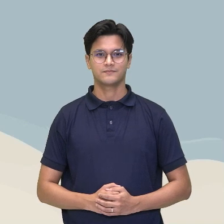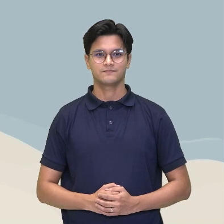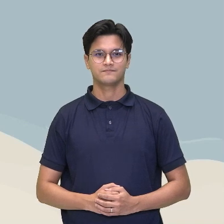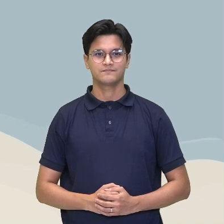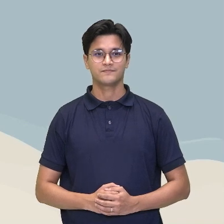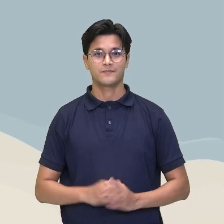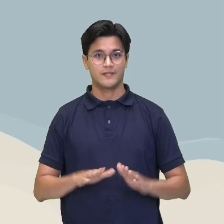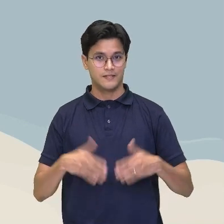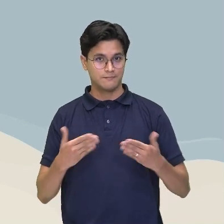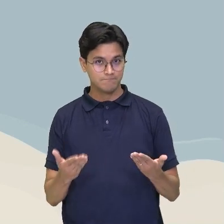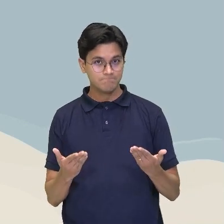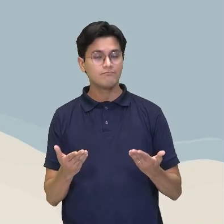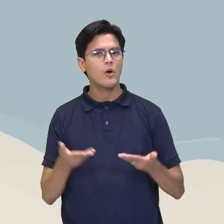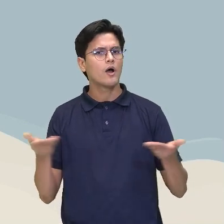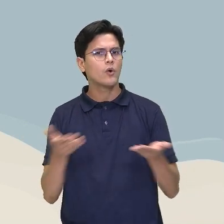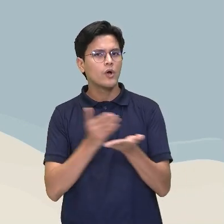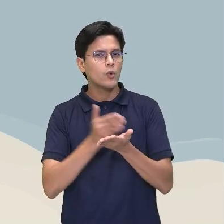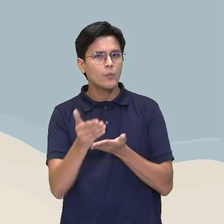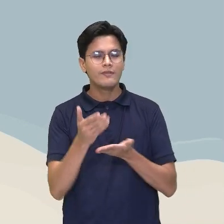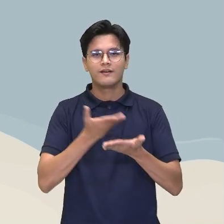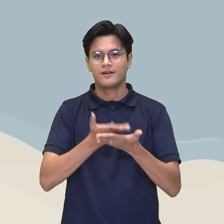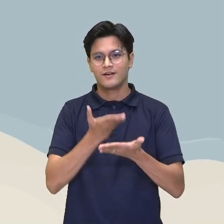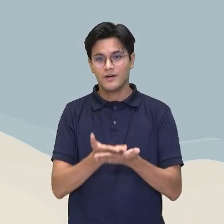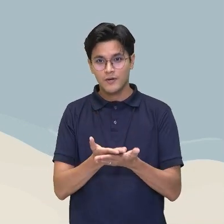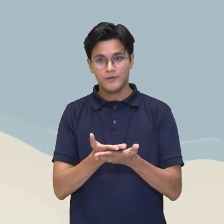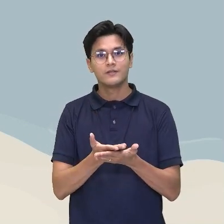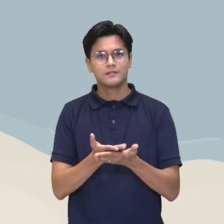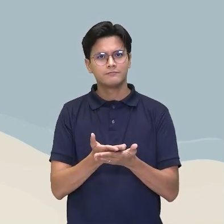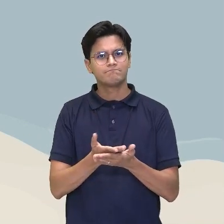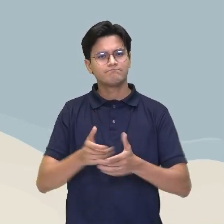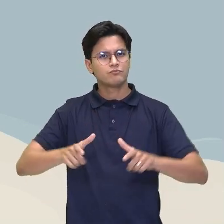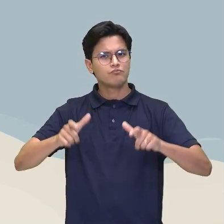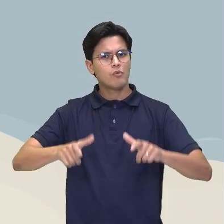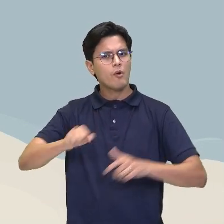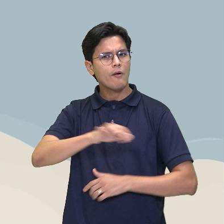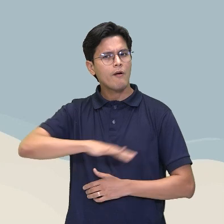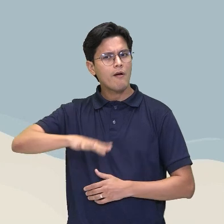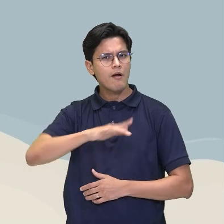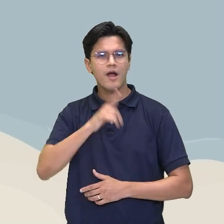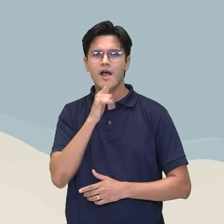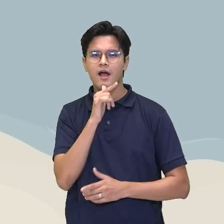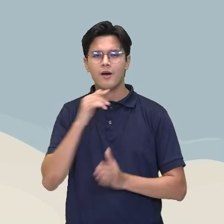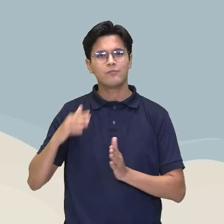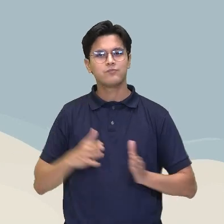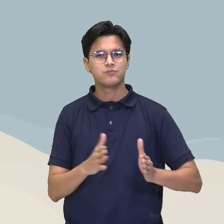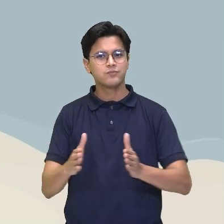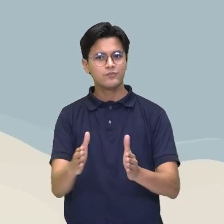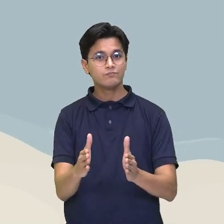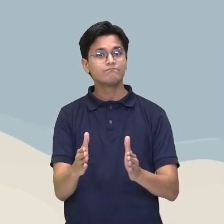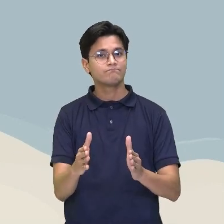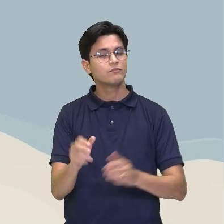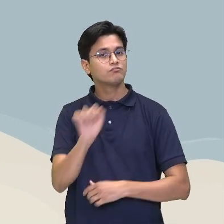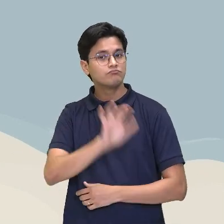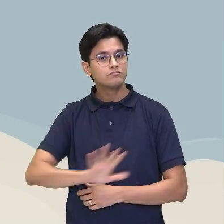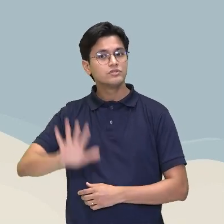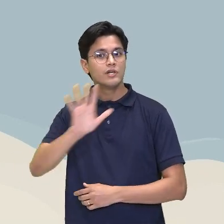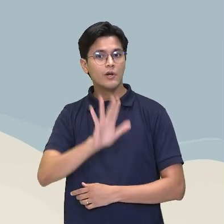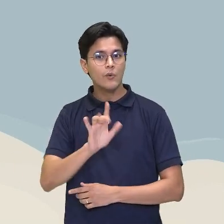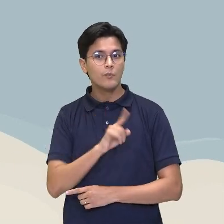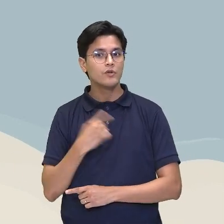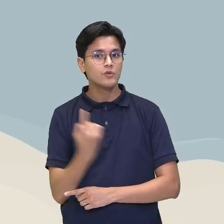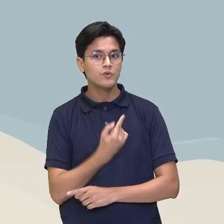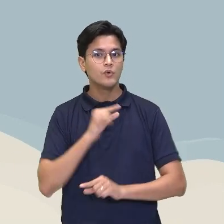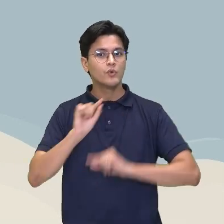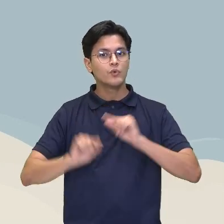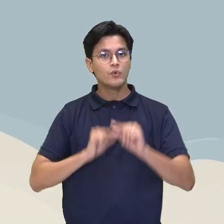Muito bem, vamos iniciar a nossa aula aqui, olha, à beira de um igarapé. E geralmente quando nós estamos aí na beira de um